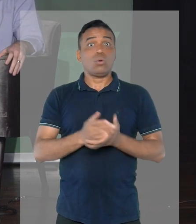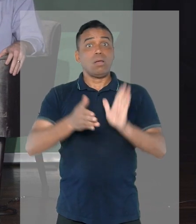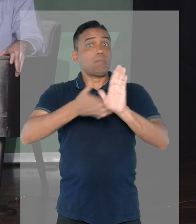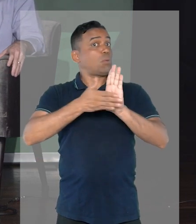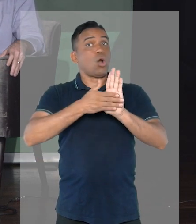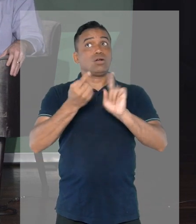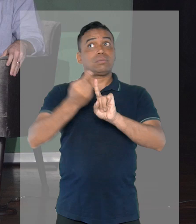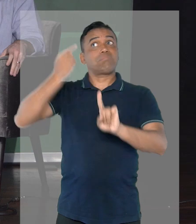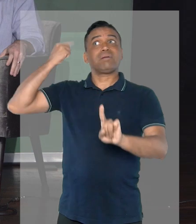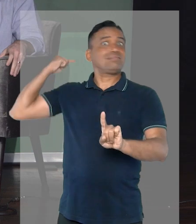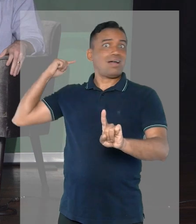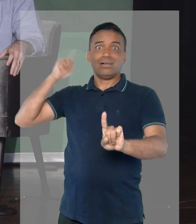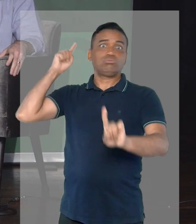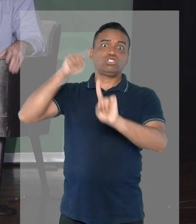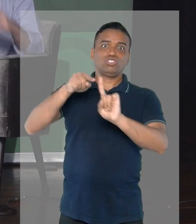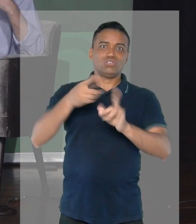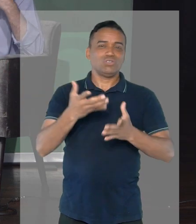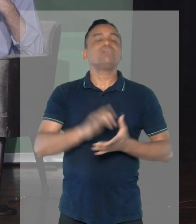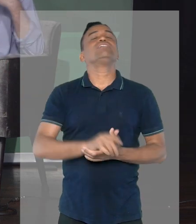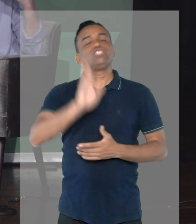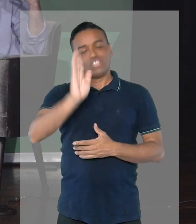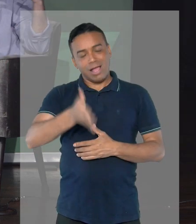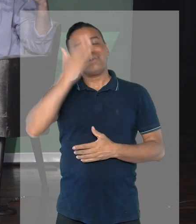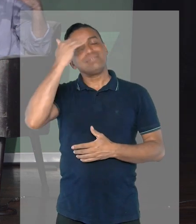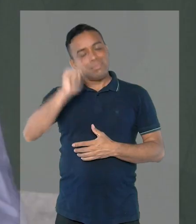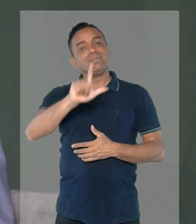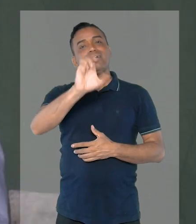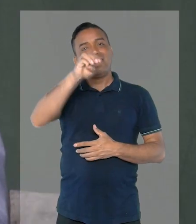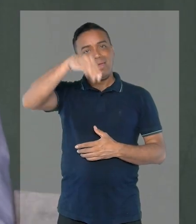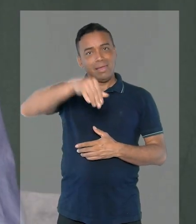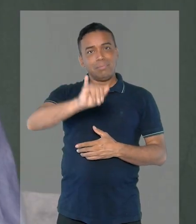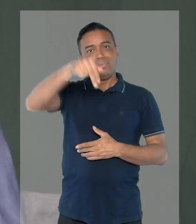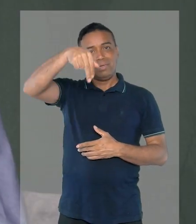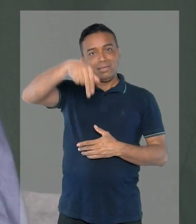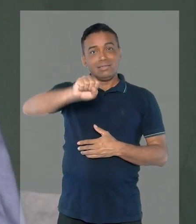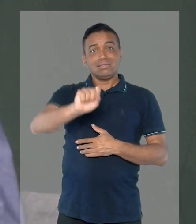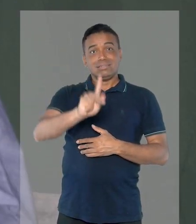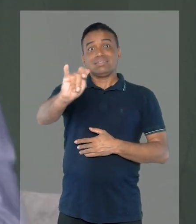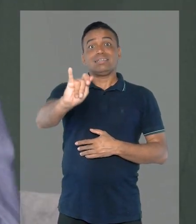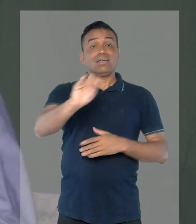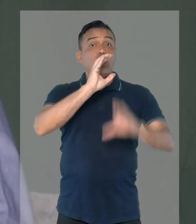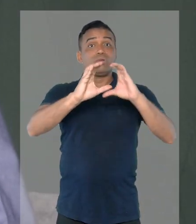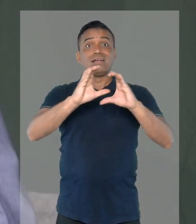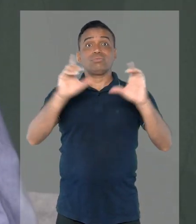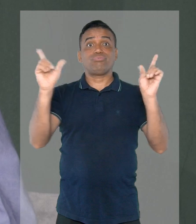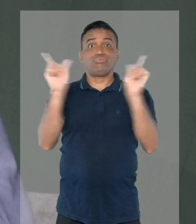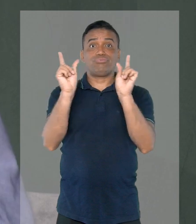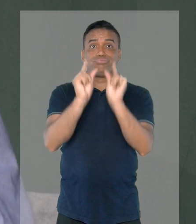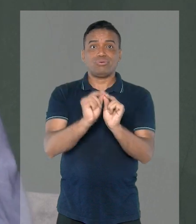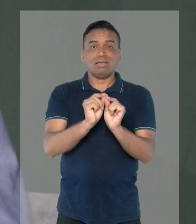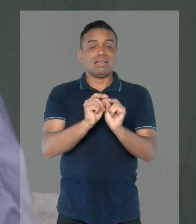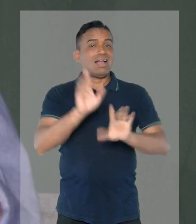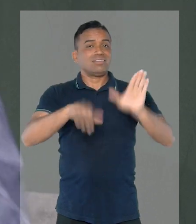projetado isso lá no passado, Exato. que ia ser assim. Exato. O Leminski já sabia que a comunicação estava encurtando, né? Que ninguém estava muito interessado,